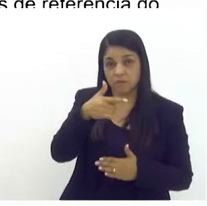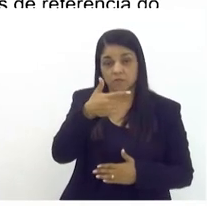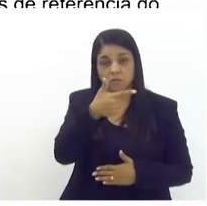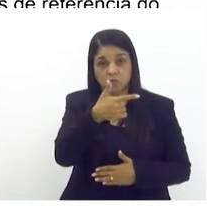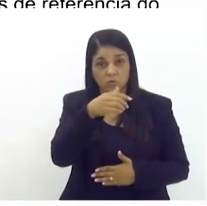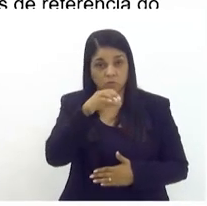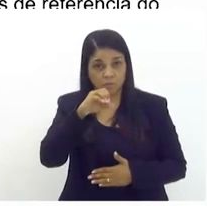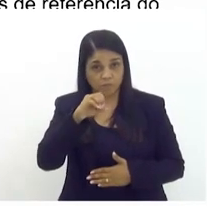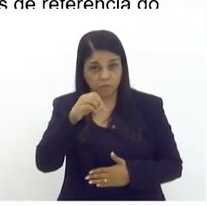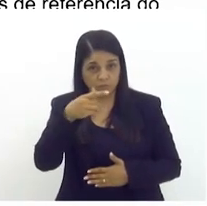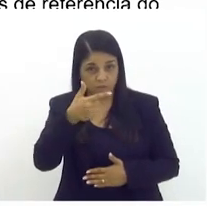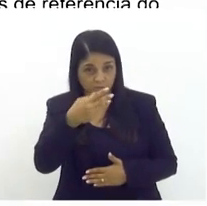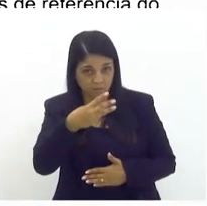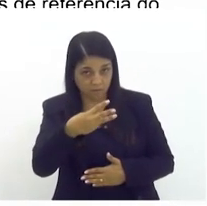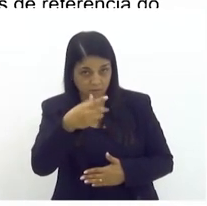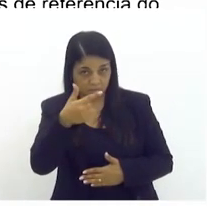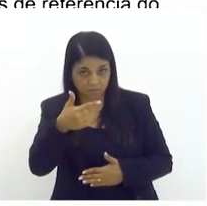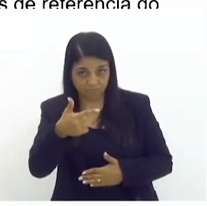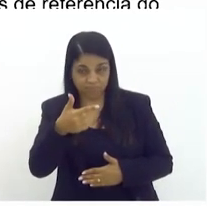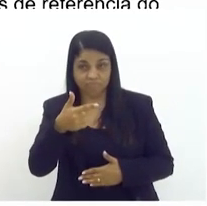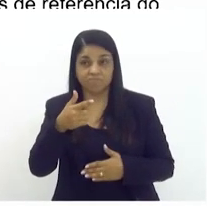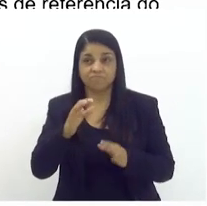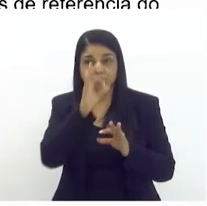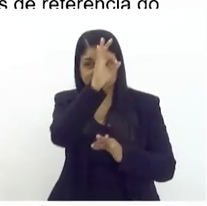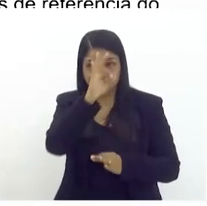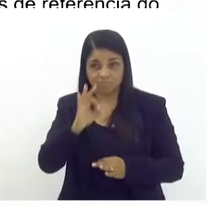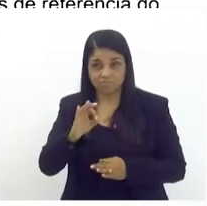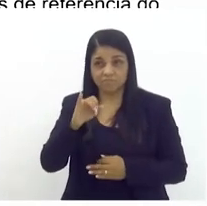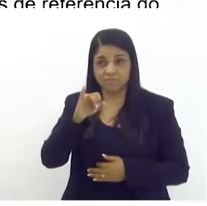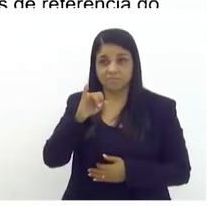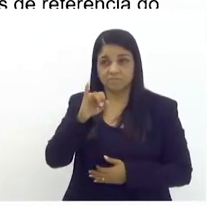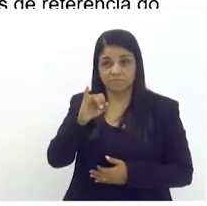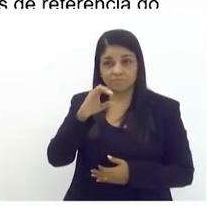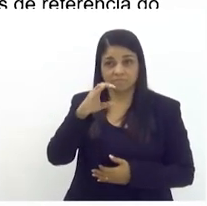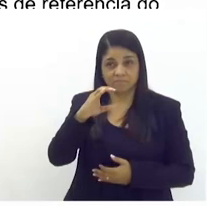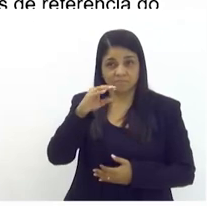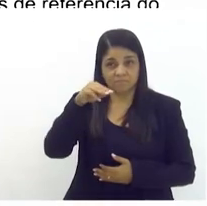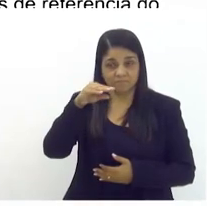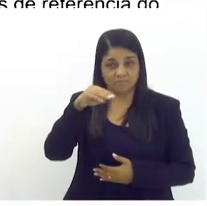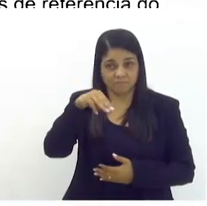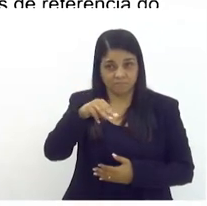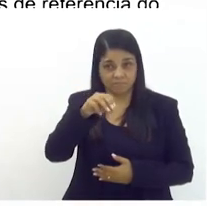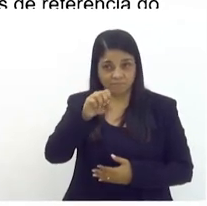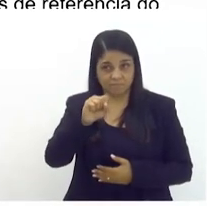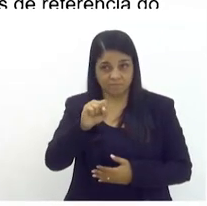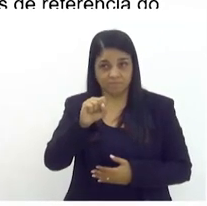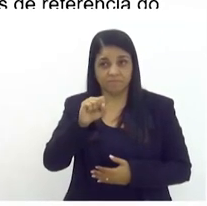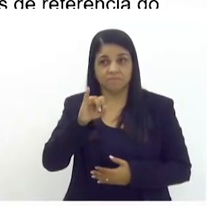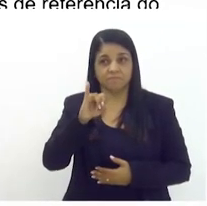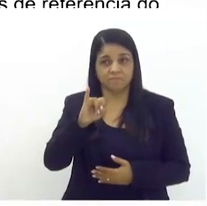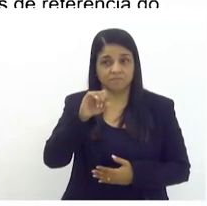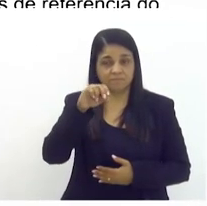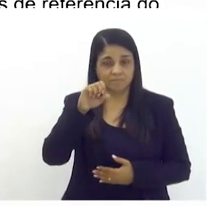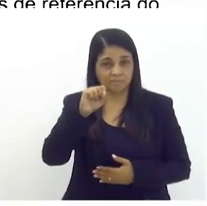as alíquotas do ICMS do ISS paz serão gradador gradualmente reduzidas